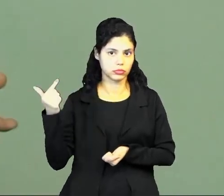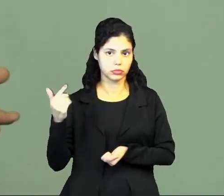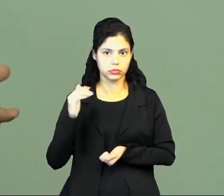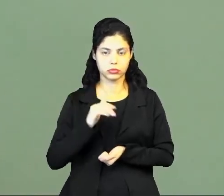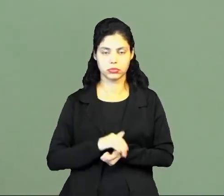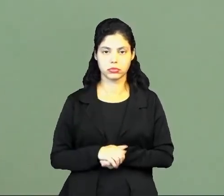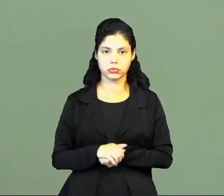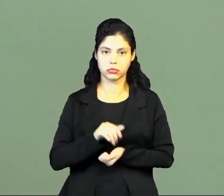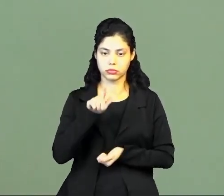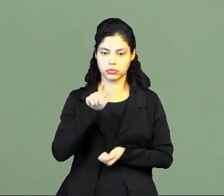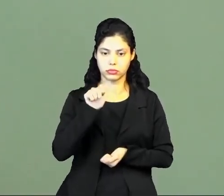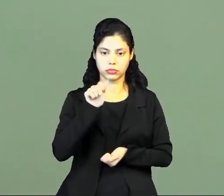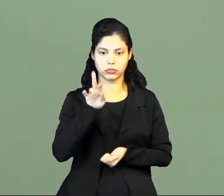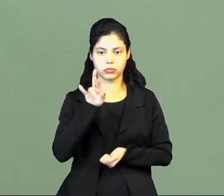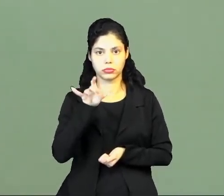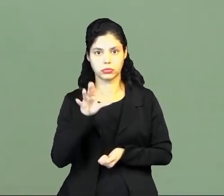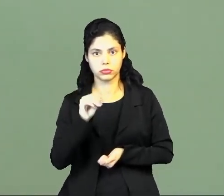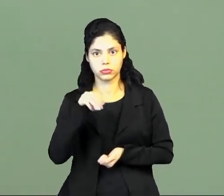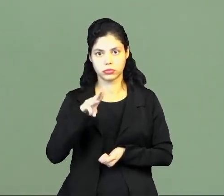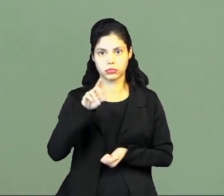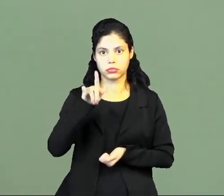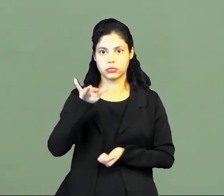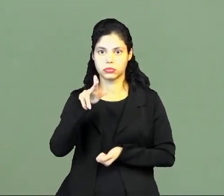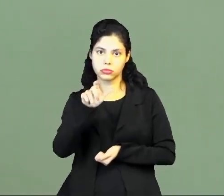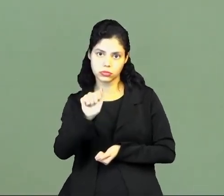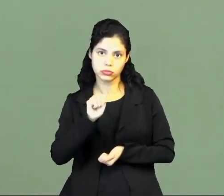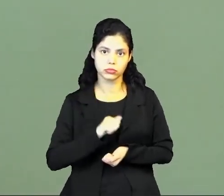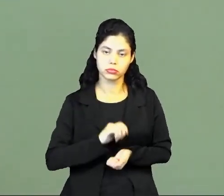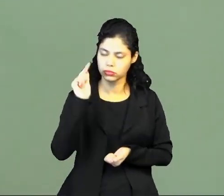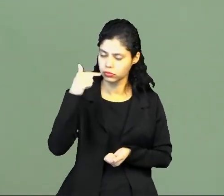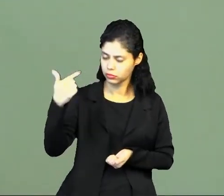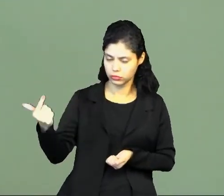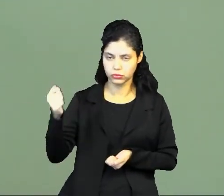Gabriel Garcia Marques, né, Miguel de Cervantes,